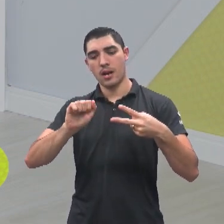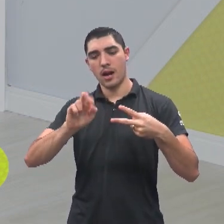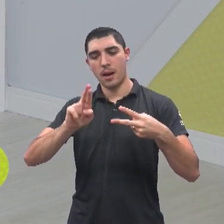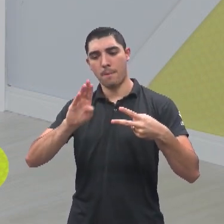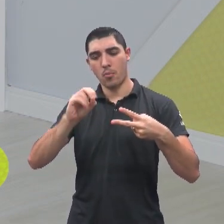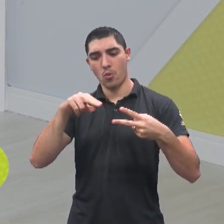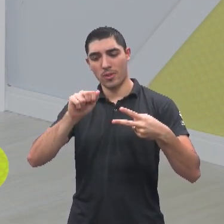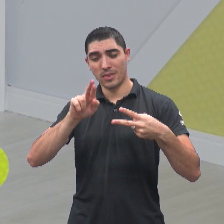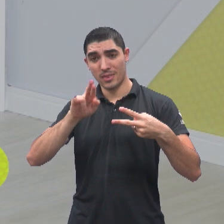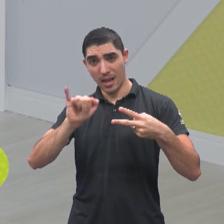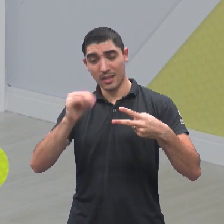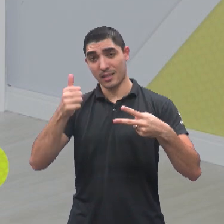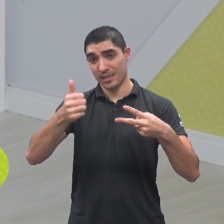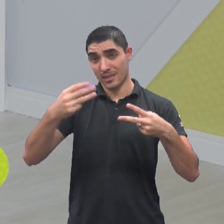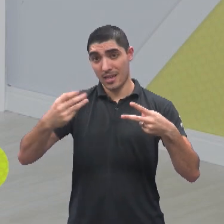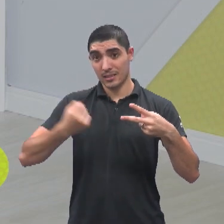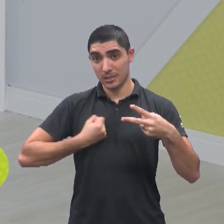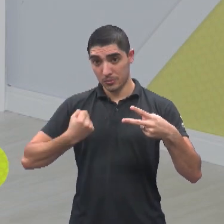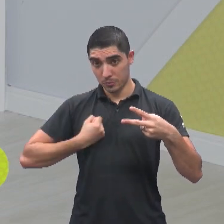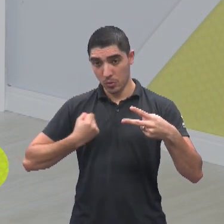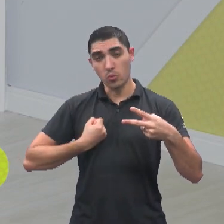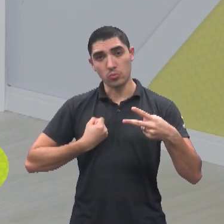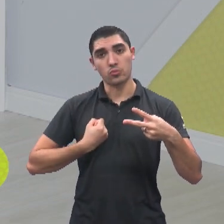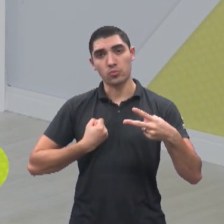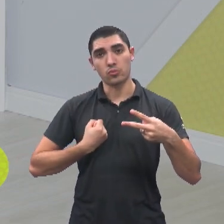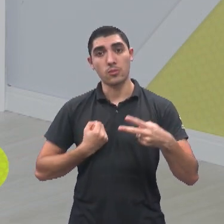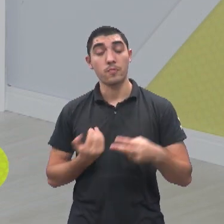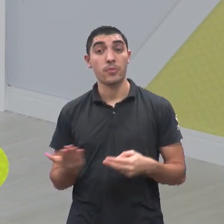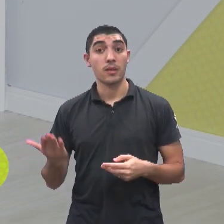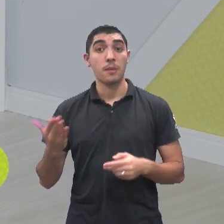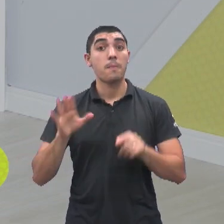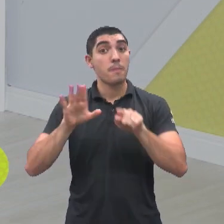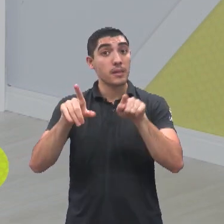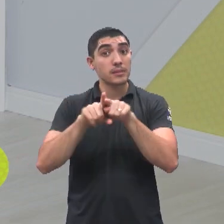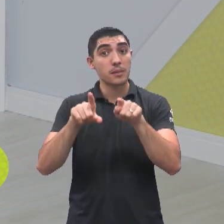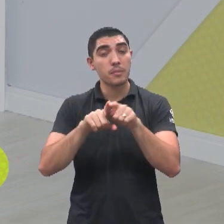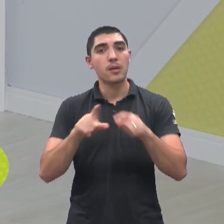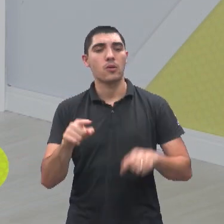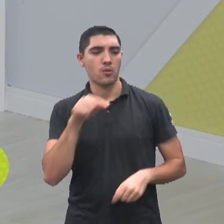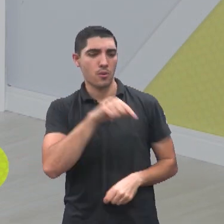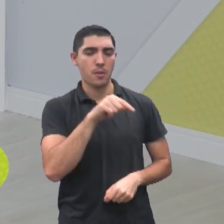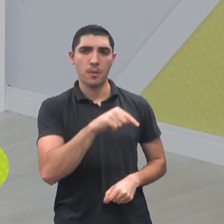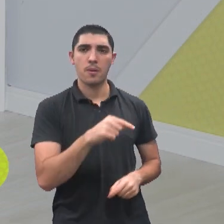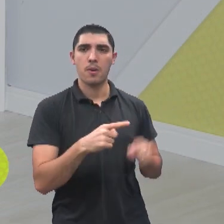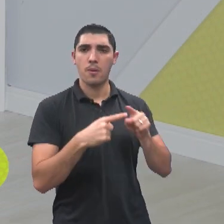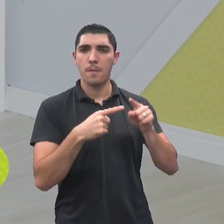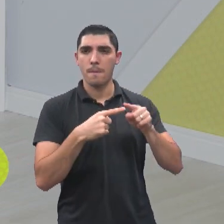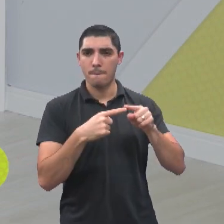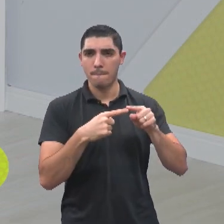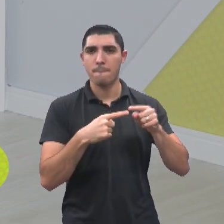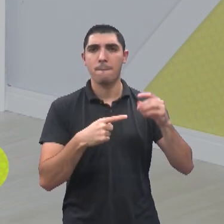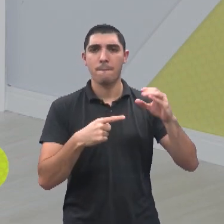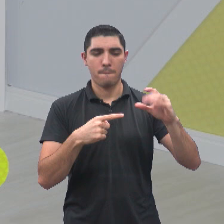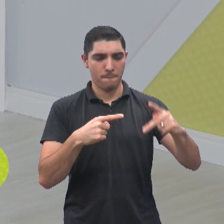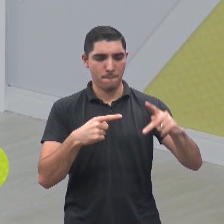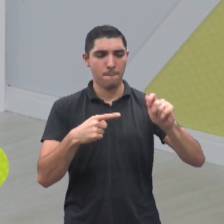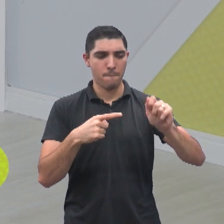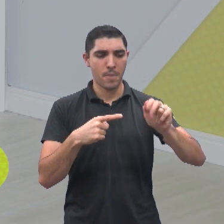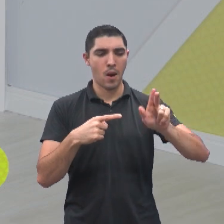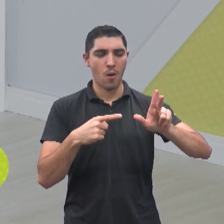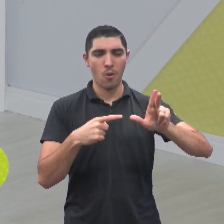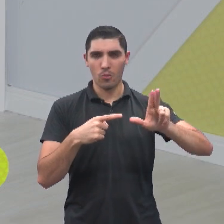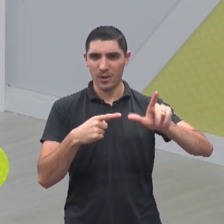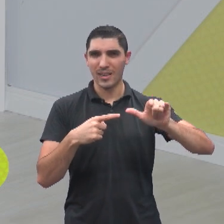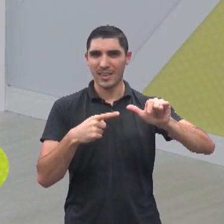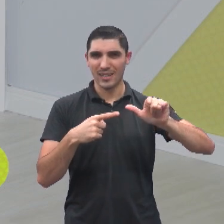5 rebotes e uma assistência. Cestinha do jogo, que eu nem acabei falando dele aqui, mas o Paulo Iti, volante, o pivôzão da equipe